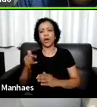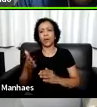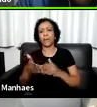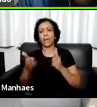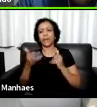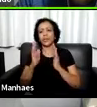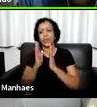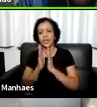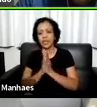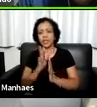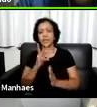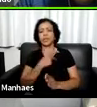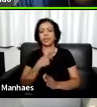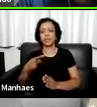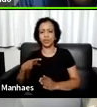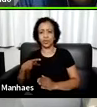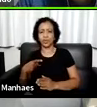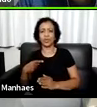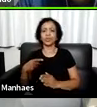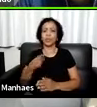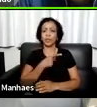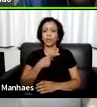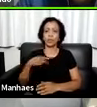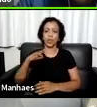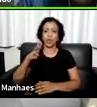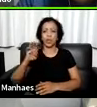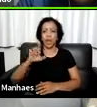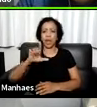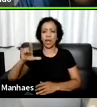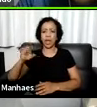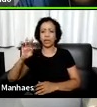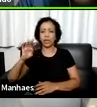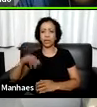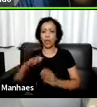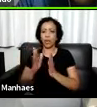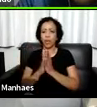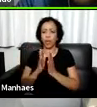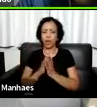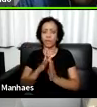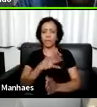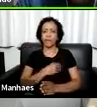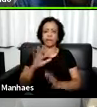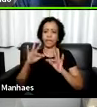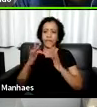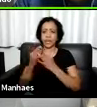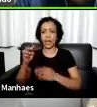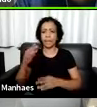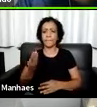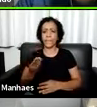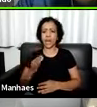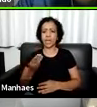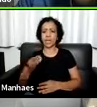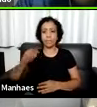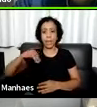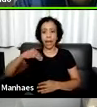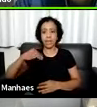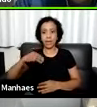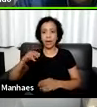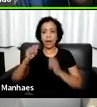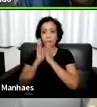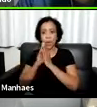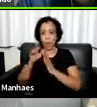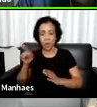estão na linha de frente, o pastor Wellington Rodrigues, pela minha família em São João do Paraíso, no Maranhão, Fernando Lemos pedindo oração